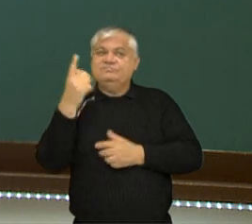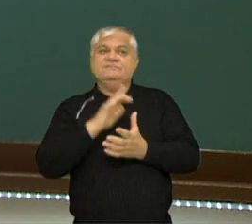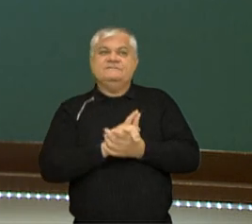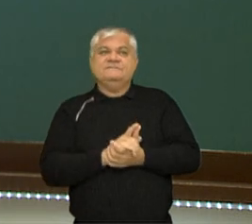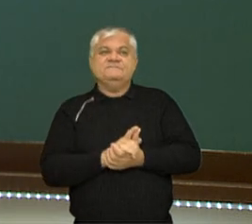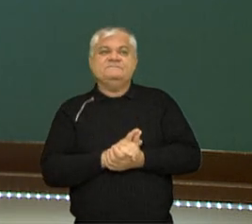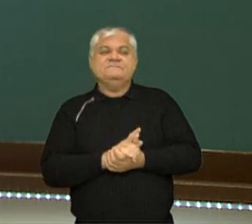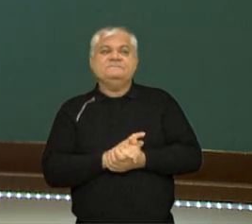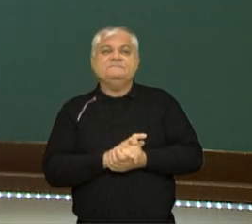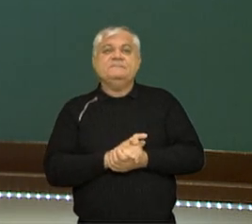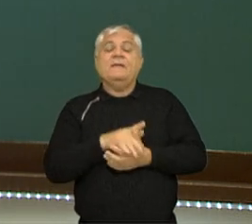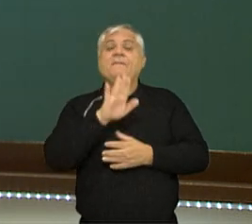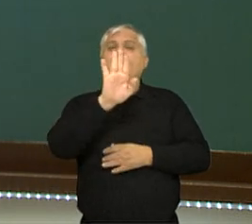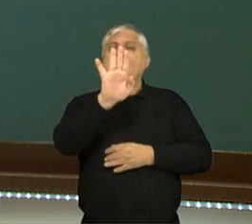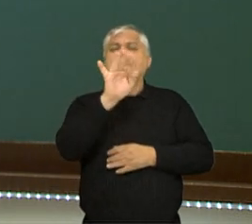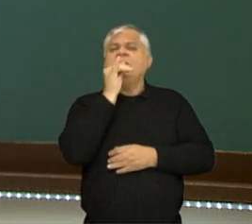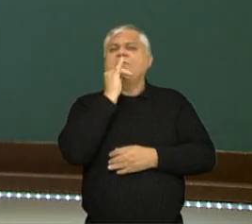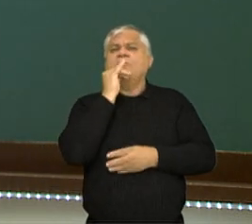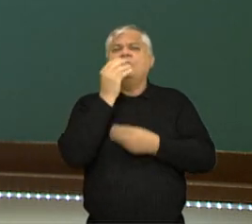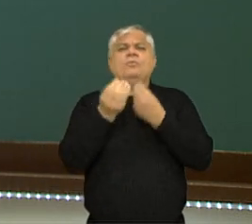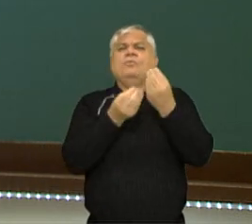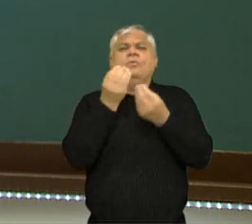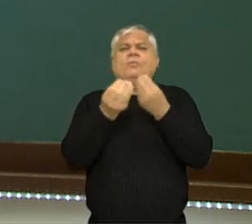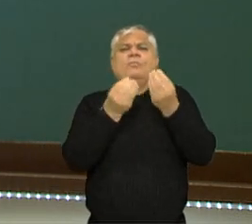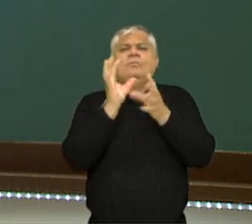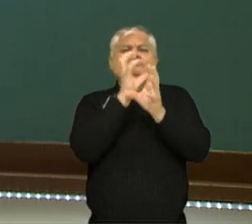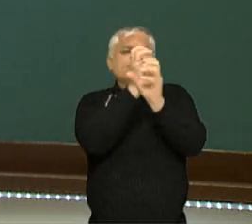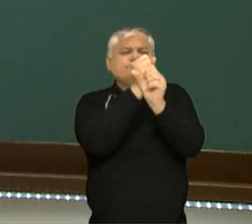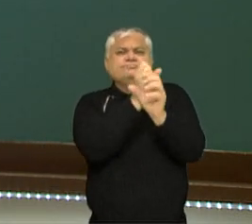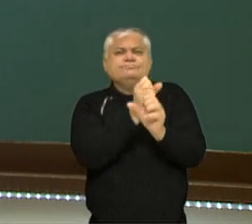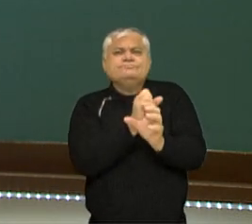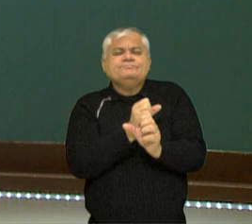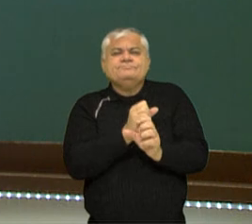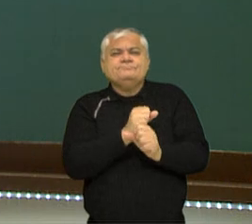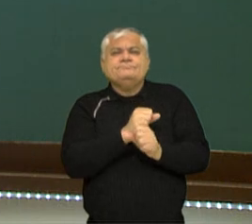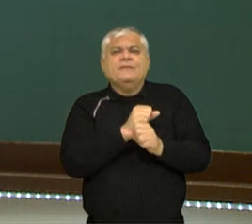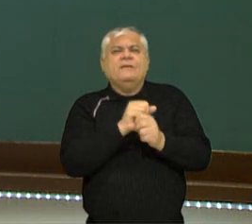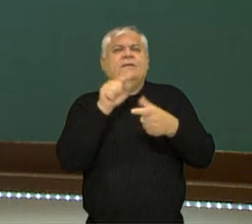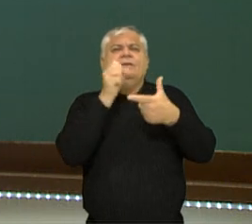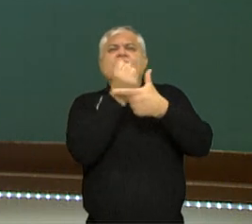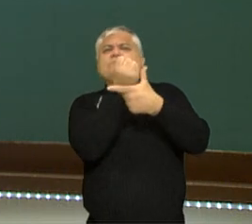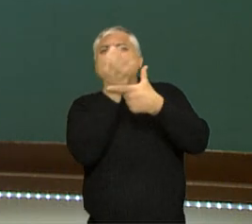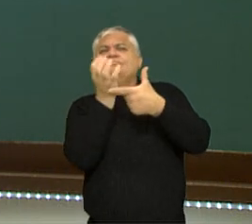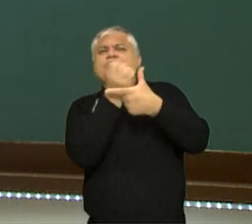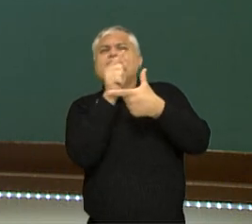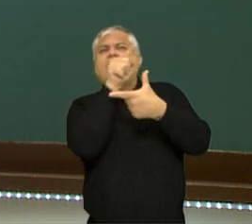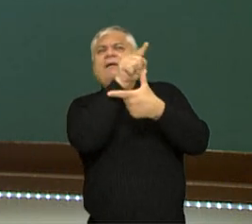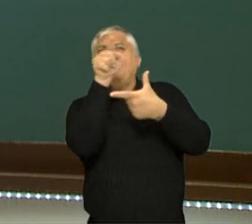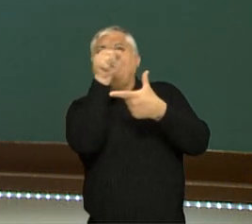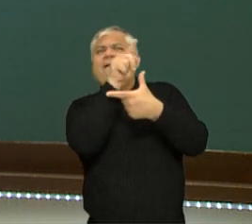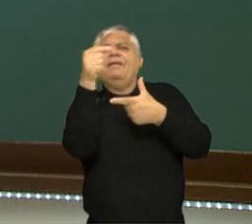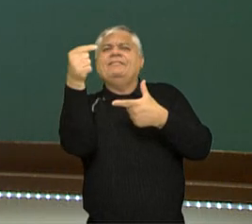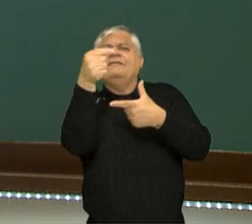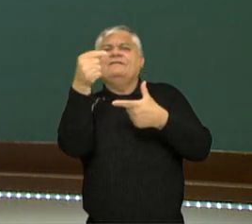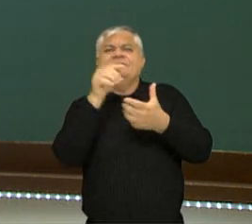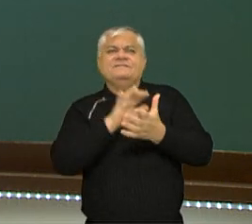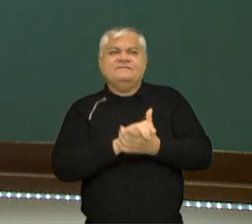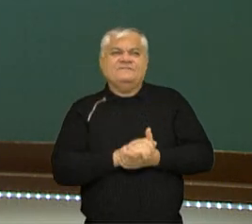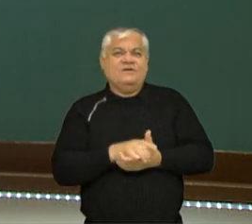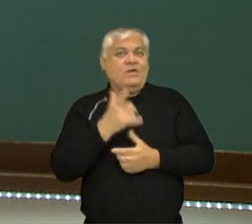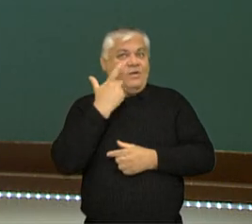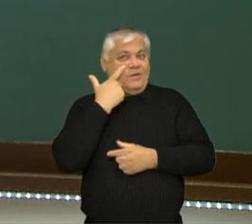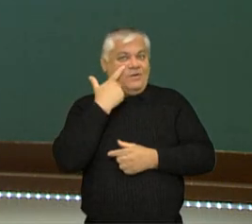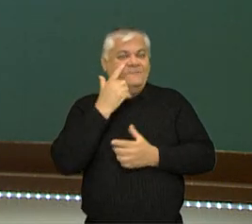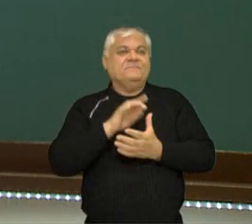tá? Mas como é que a gente calcula uma potência com expoente negativo? Vamos